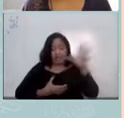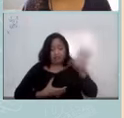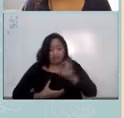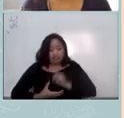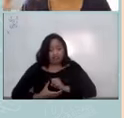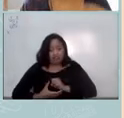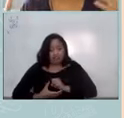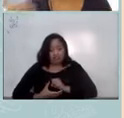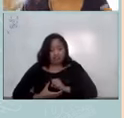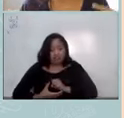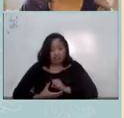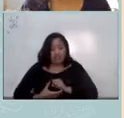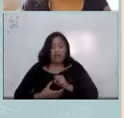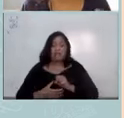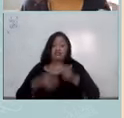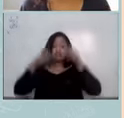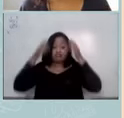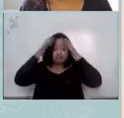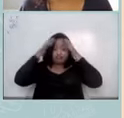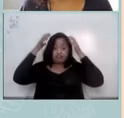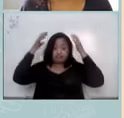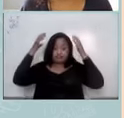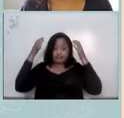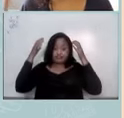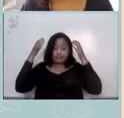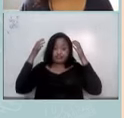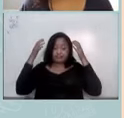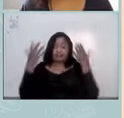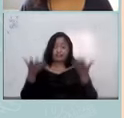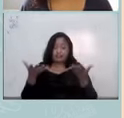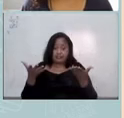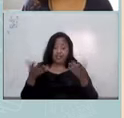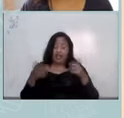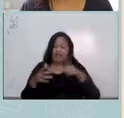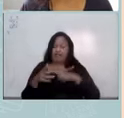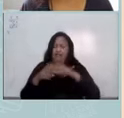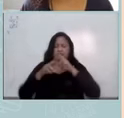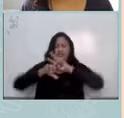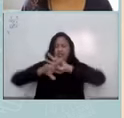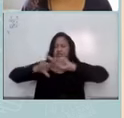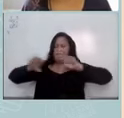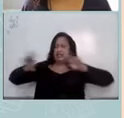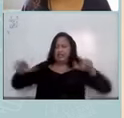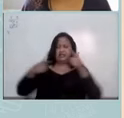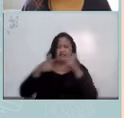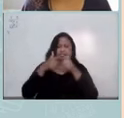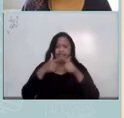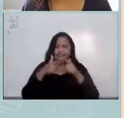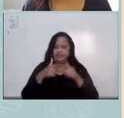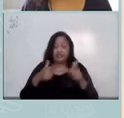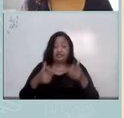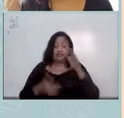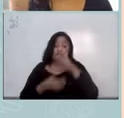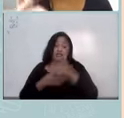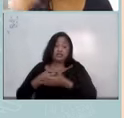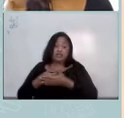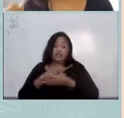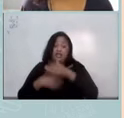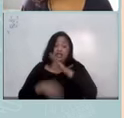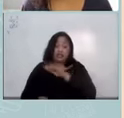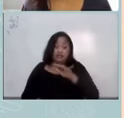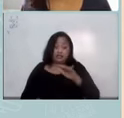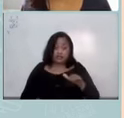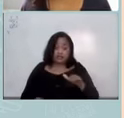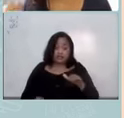a microcefalia. Aí vai gerar uma série de consequências, né, de sequelas para essa criança, certo? A